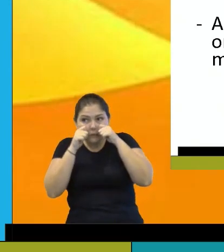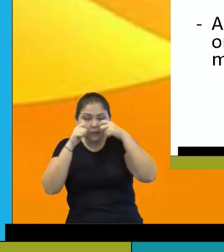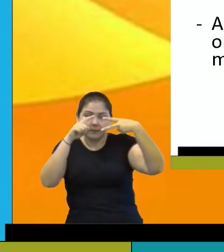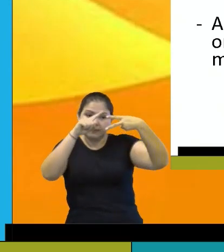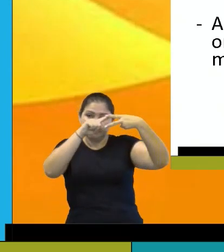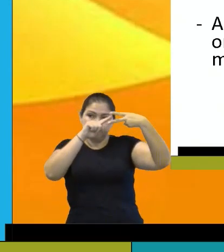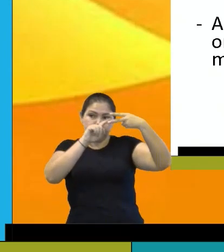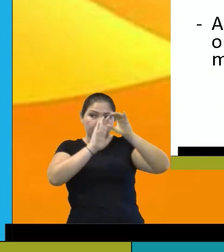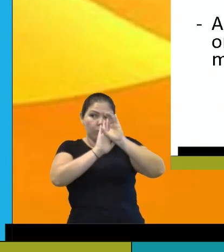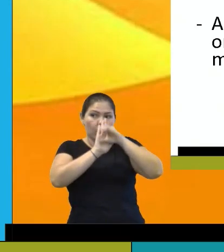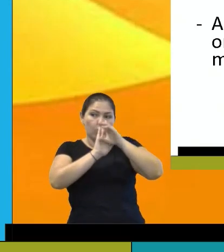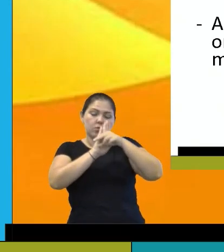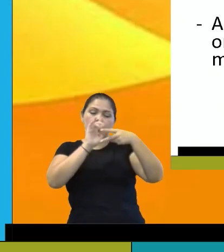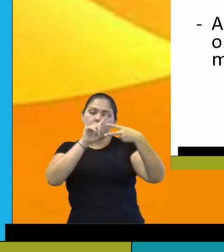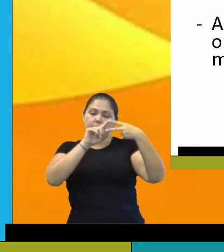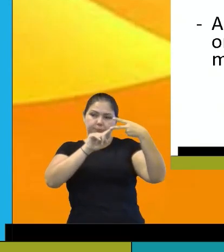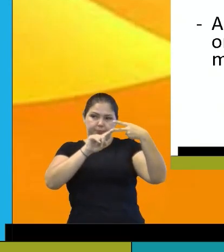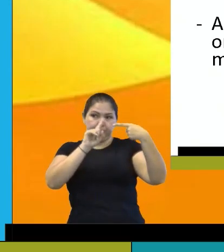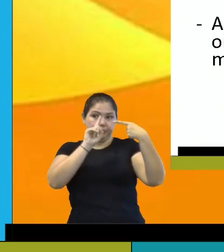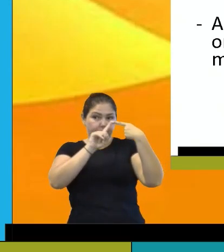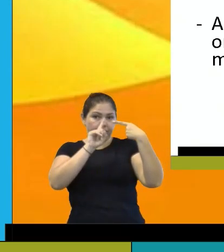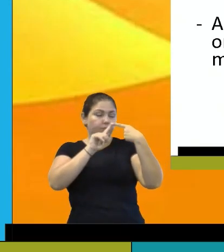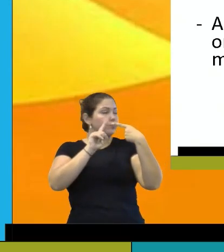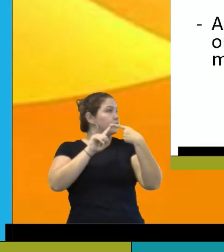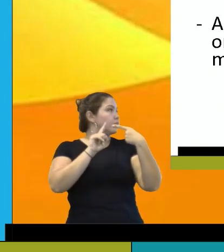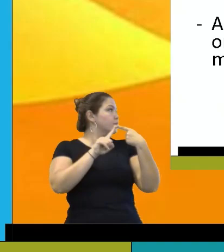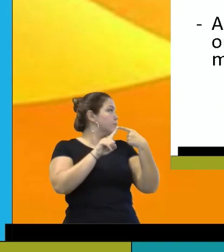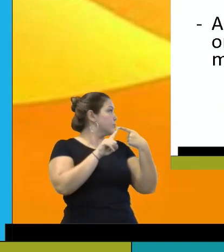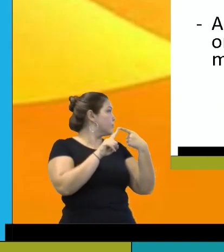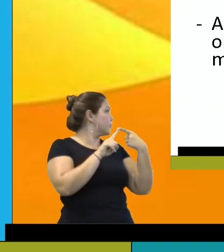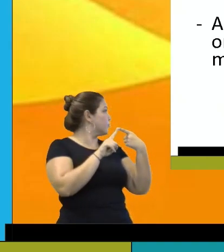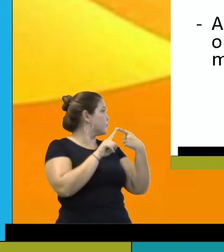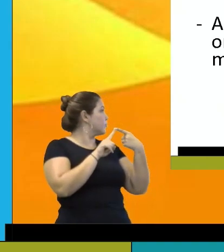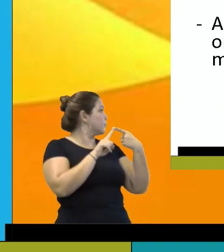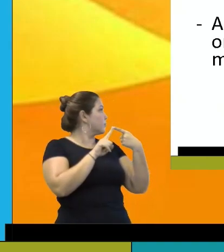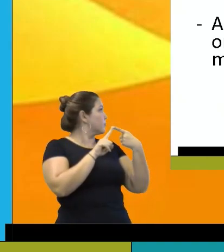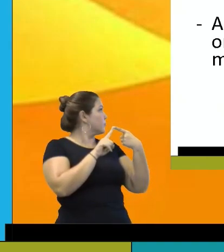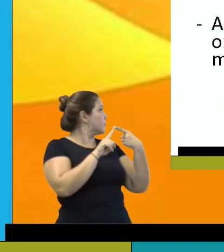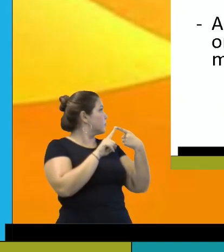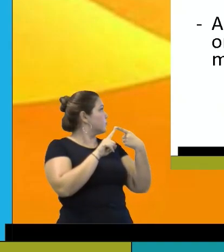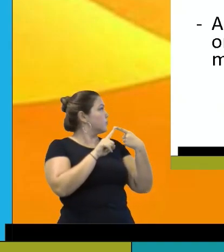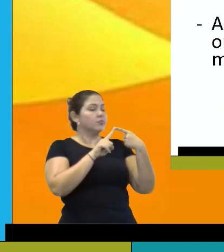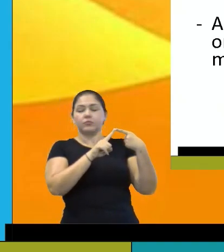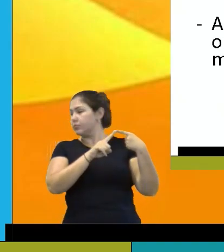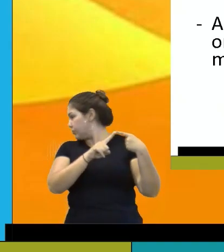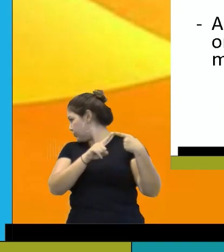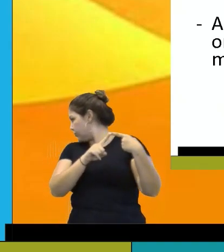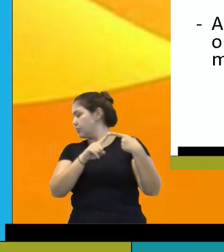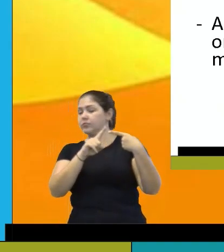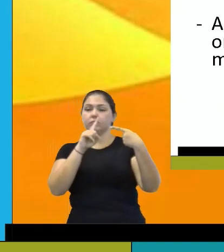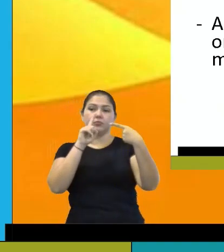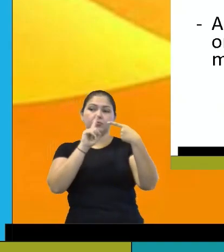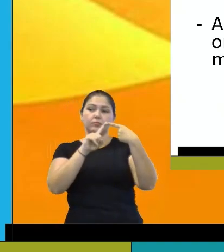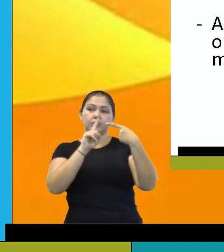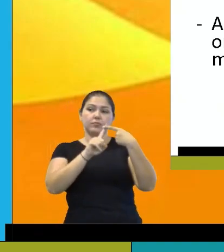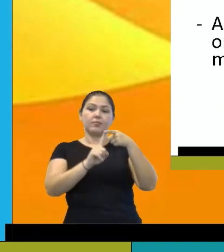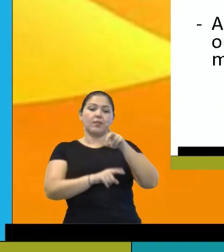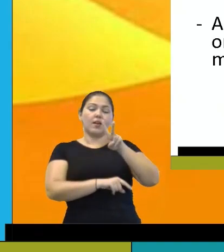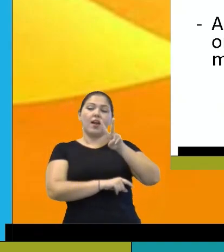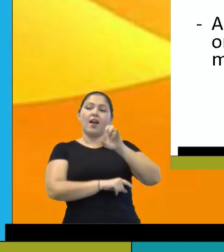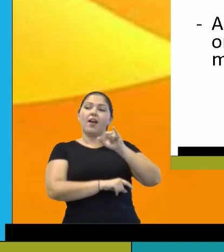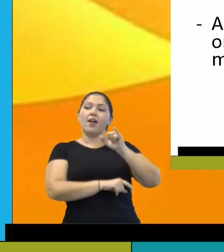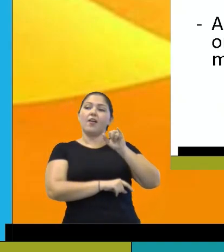dois conceitos. O primeiro conceito é o conceito de virtude. O segundo conceito é o conceito